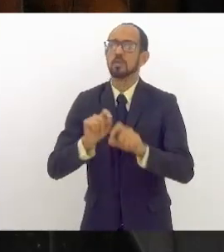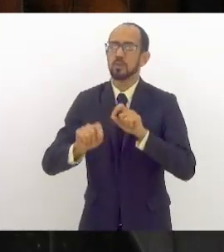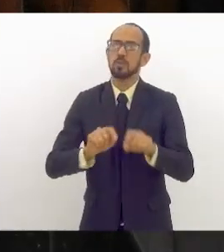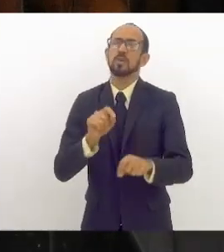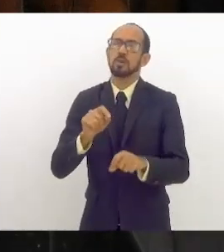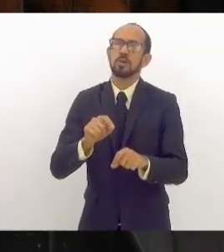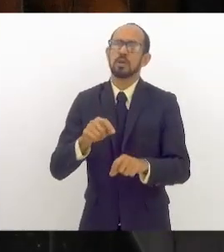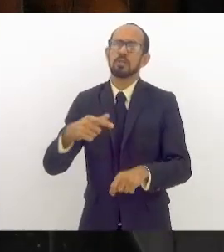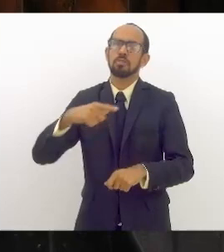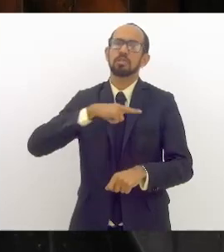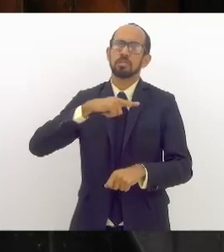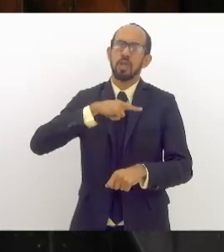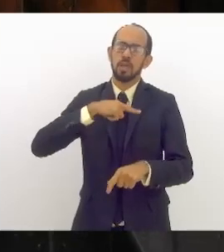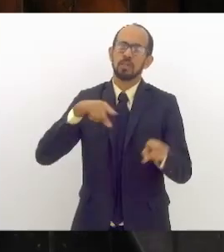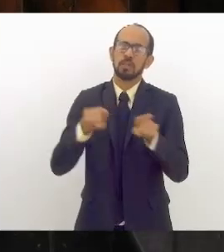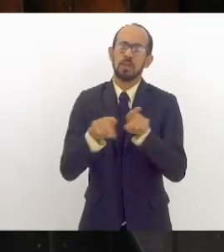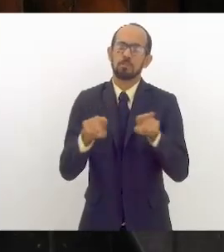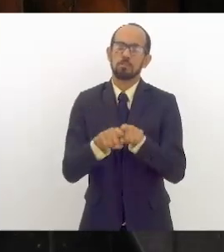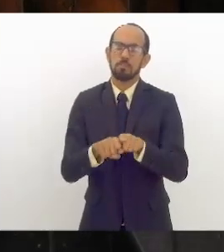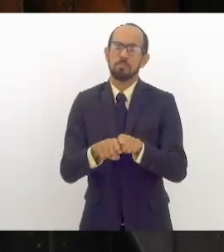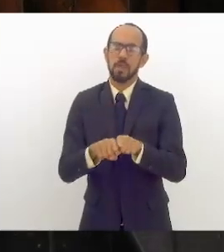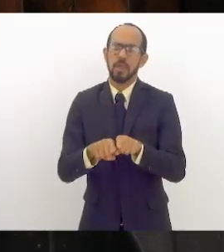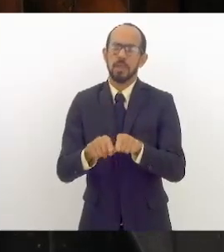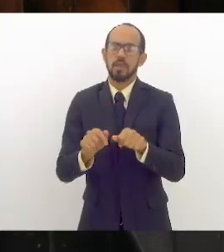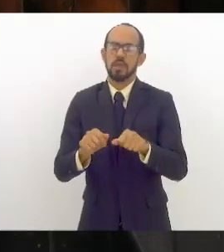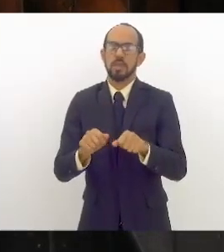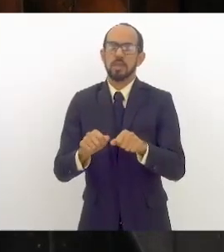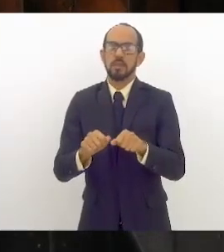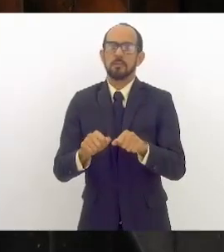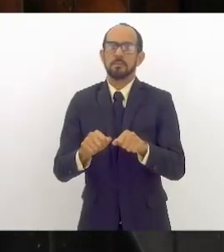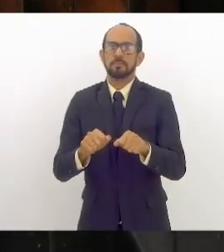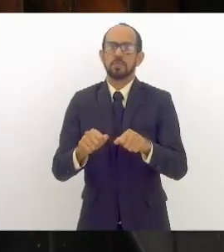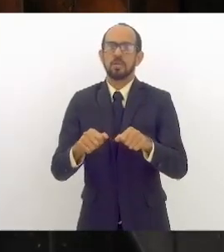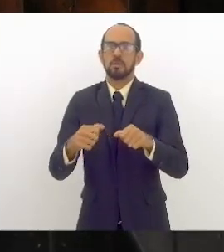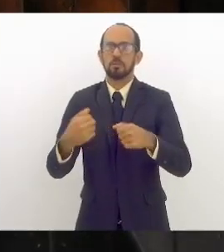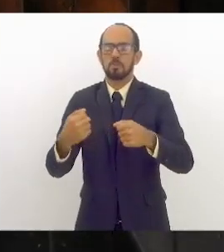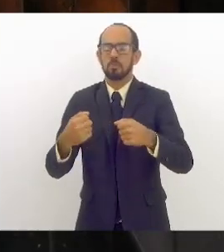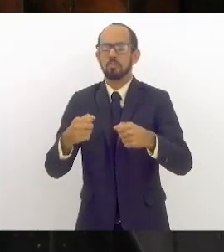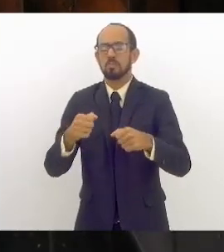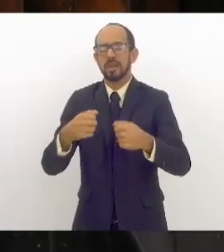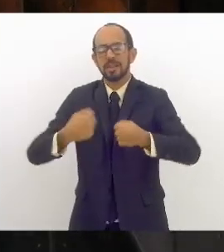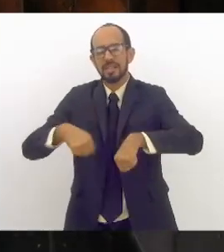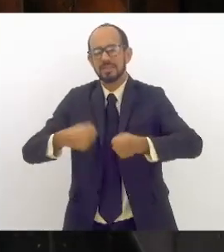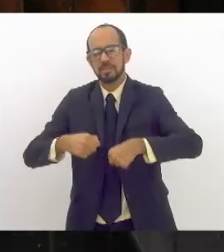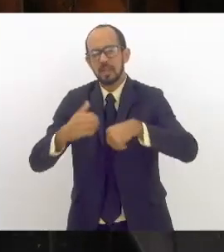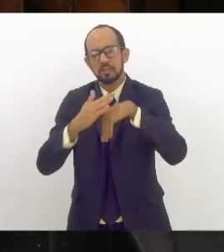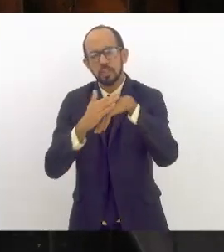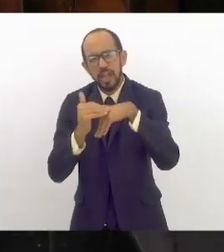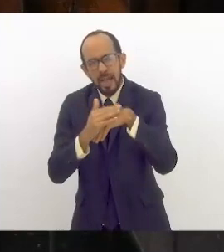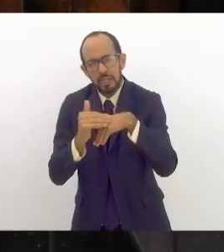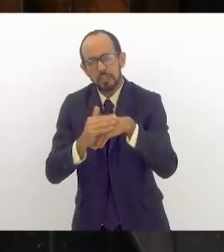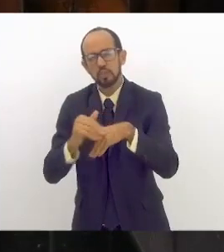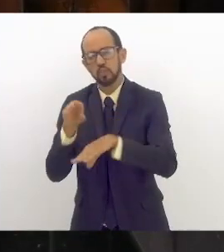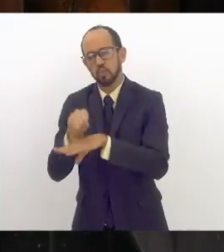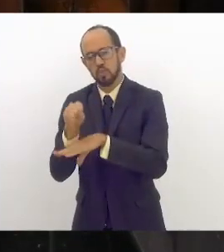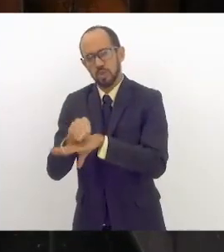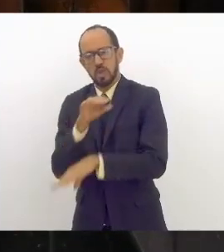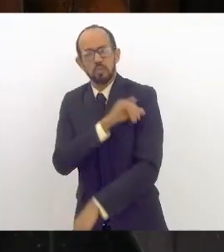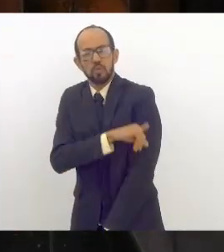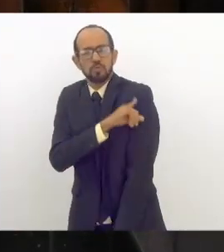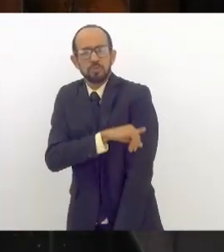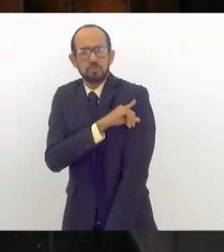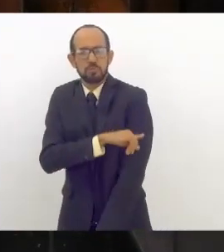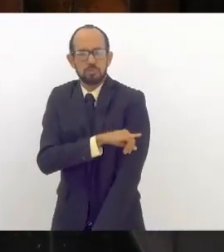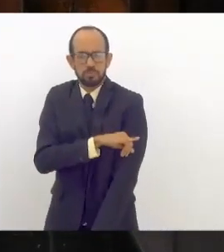a gente também tá vendo que o Rio de Janeiro precisa ainda de muito mais carinho e de muito mais cuidado e nós